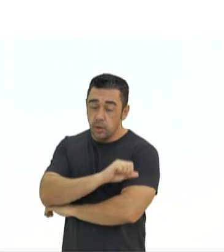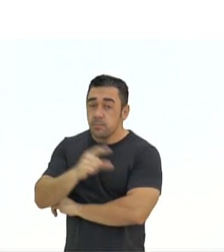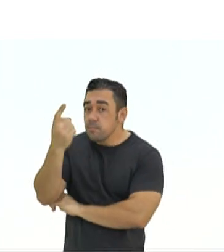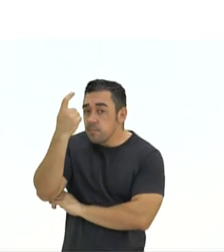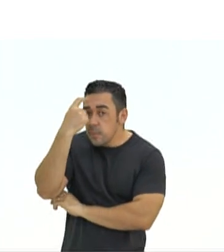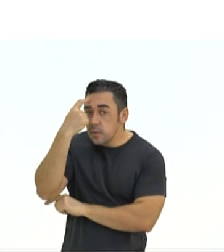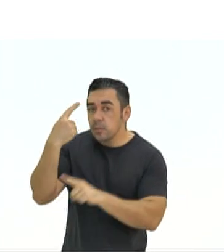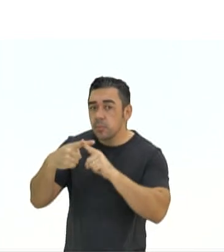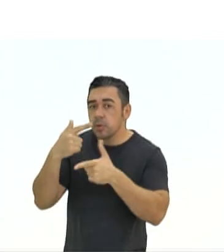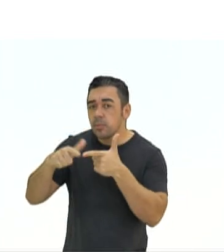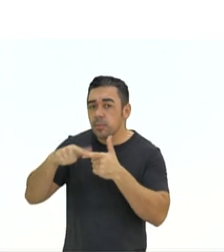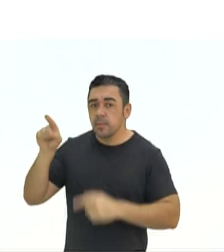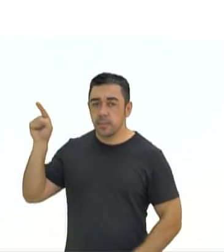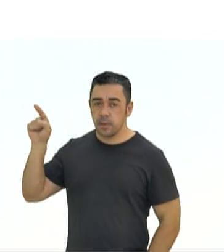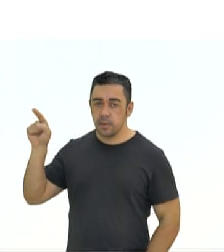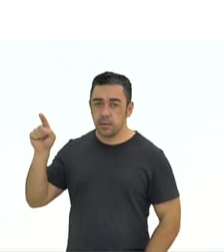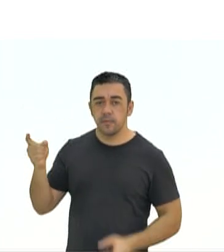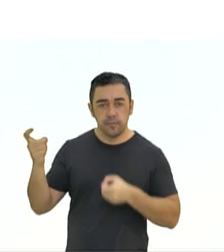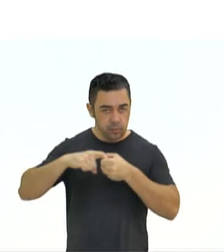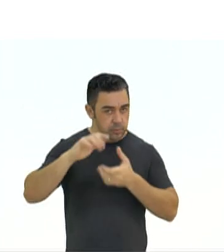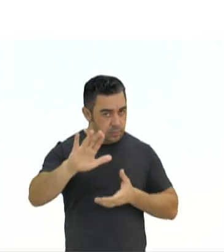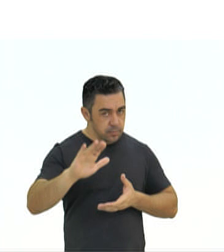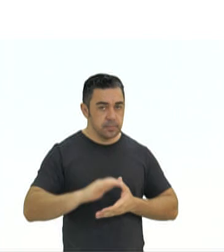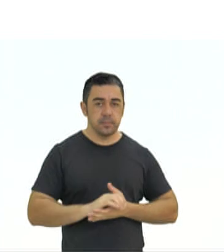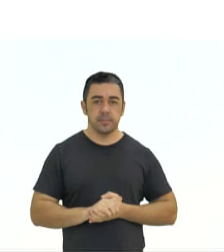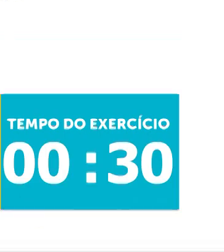isso deu tanto problema lá. Voltamos já já.